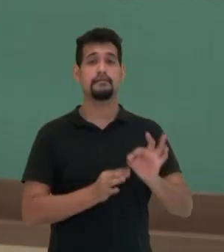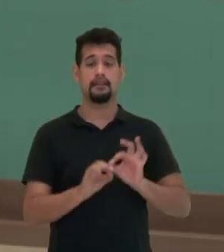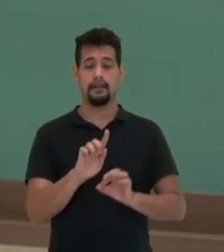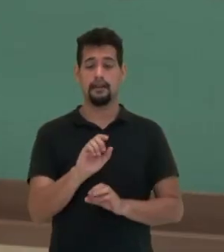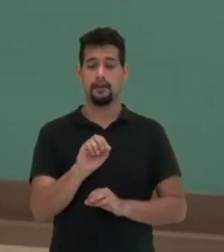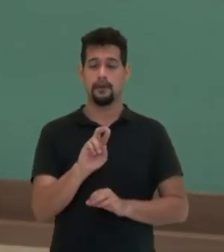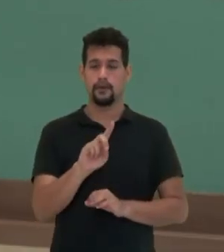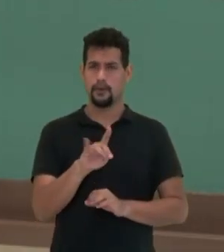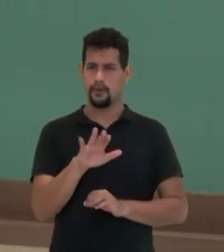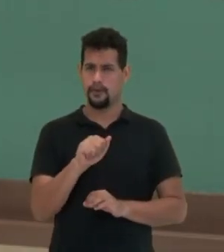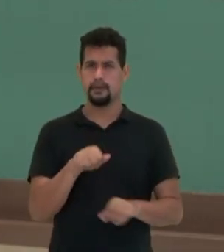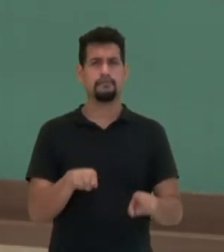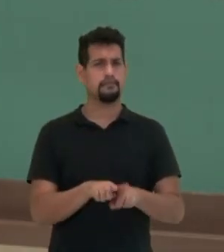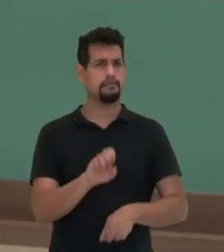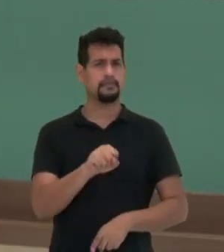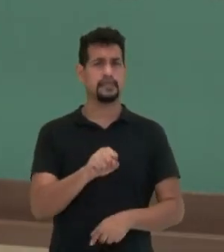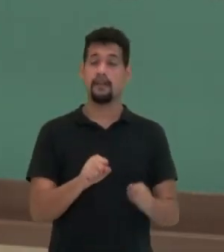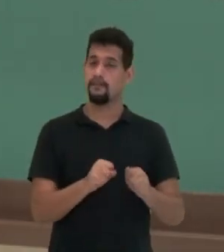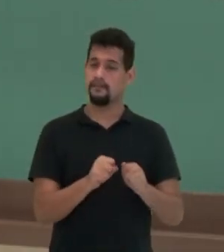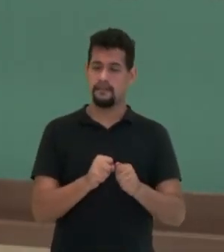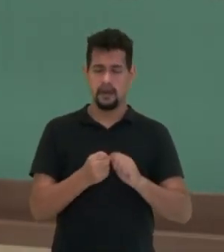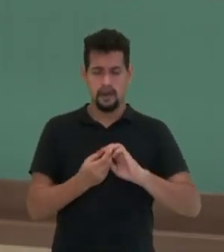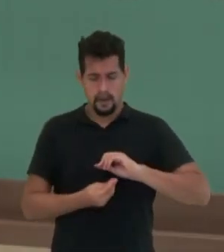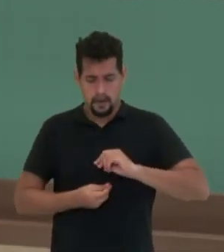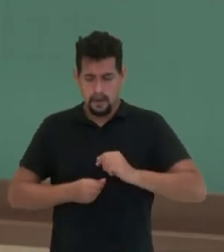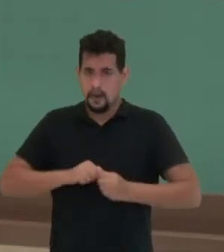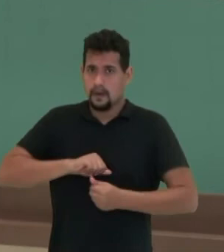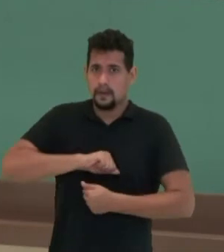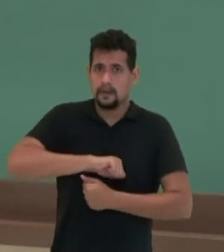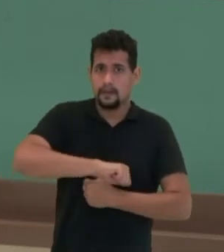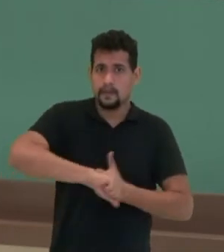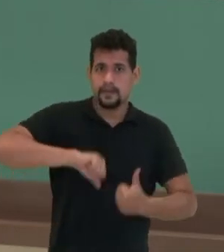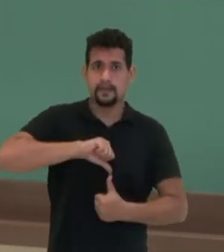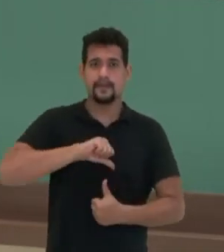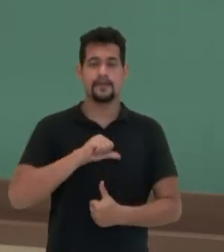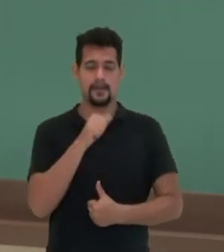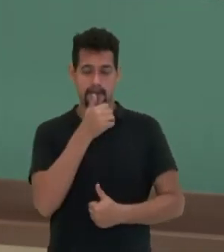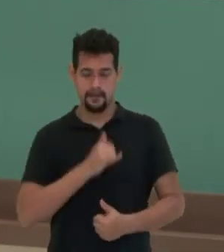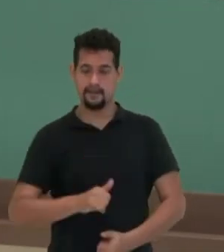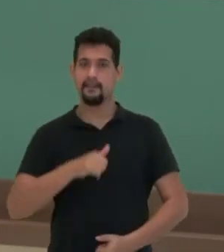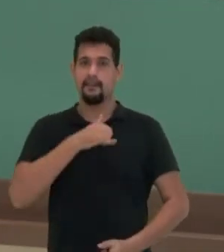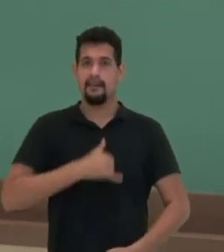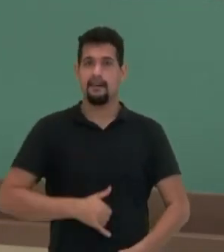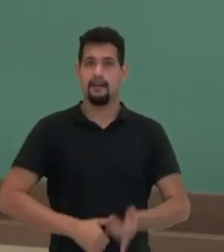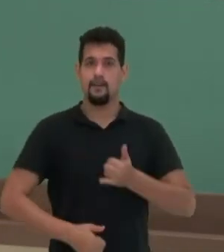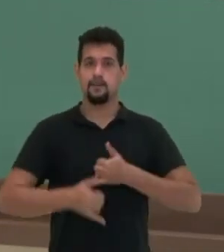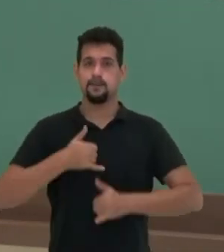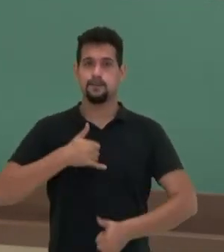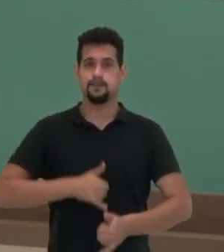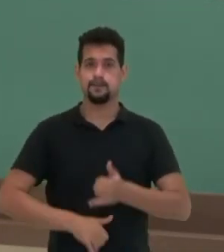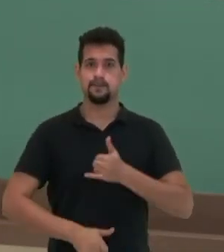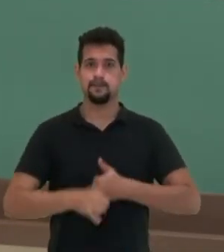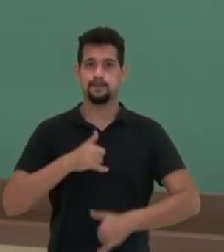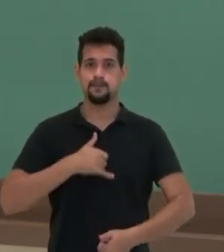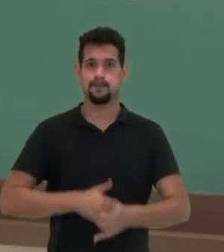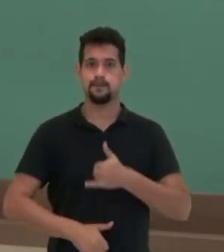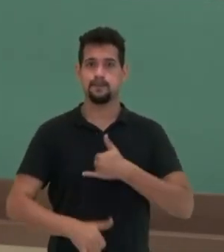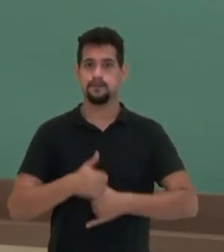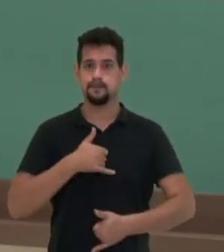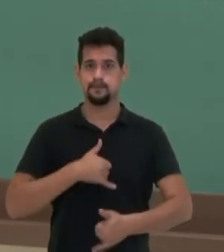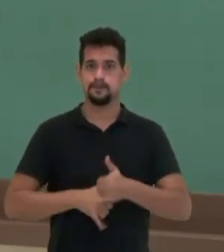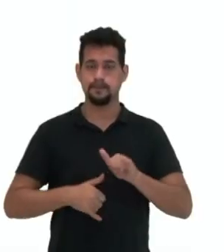Ele tira a gordura, faz a quebra dessa gordura e transforma em energia. Então, ele é um tecido de reserva de